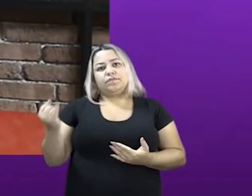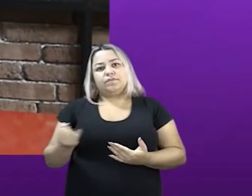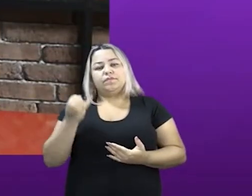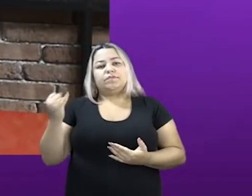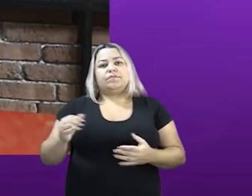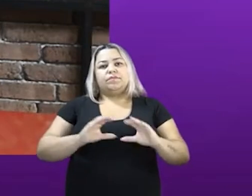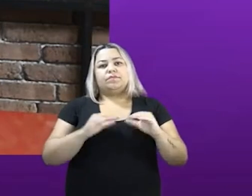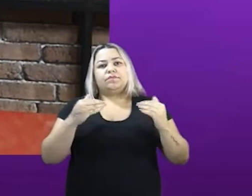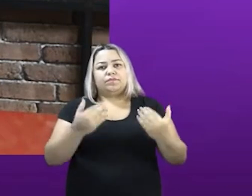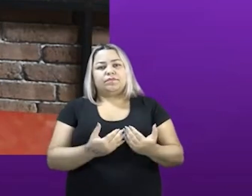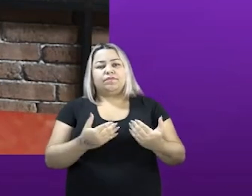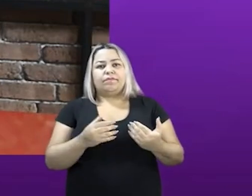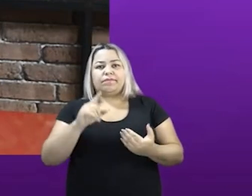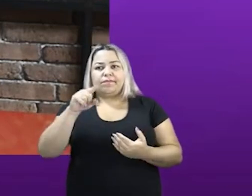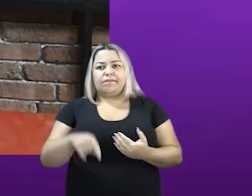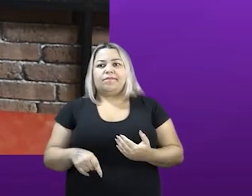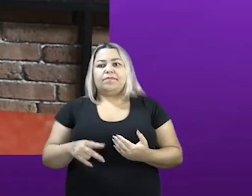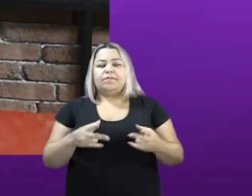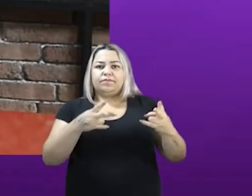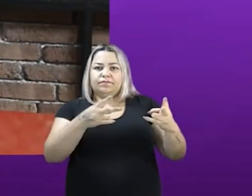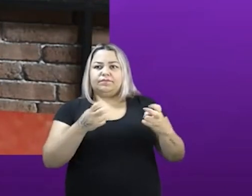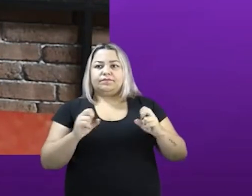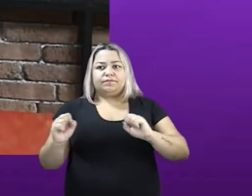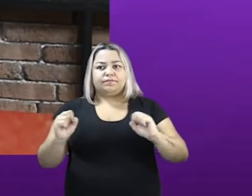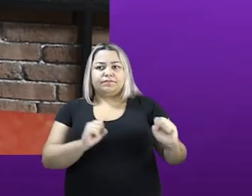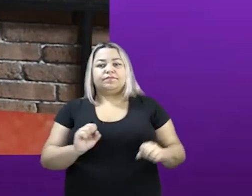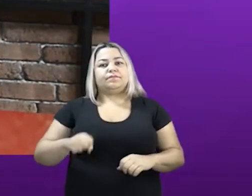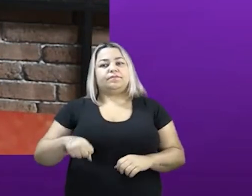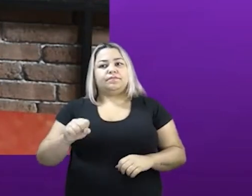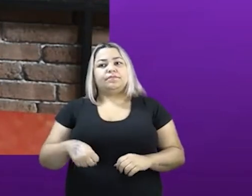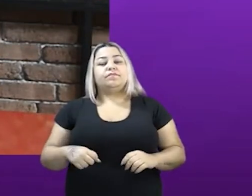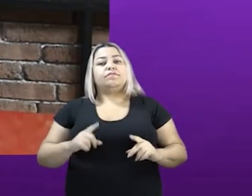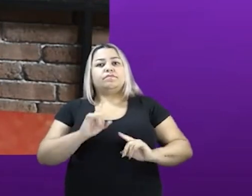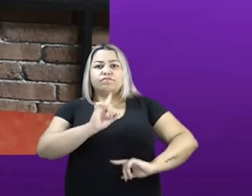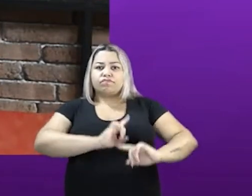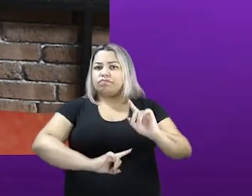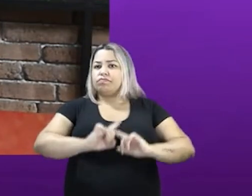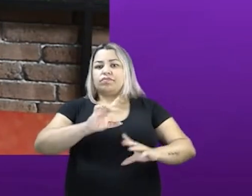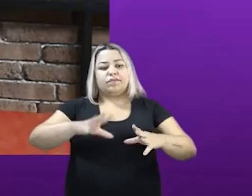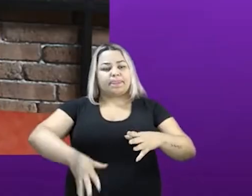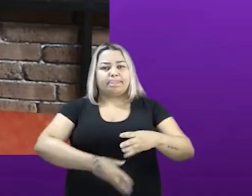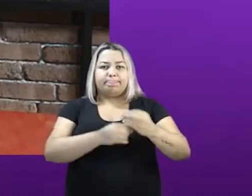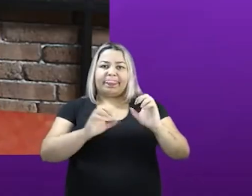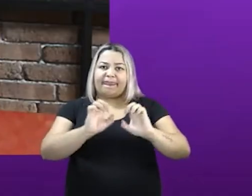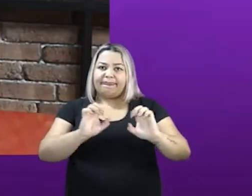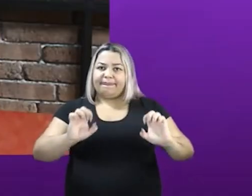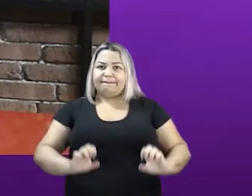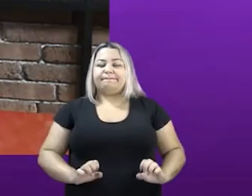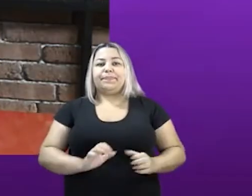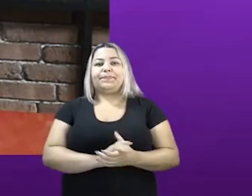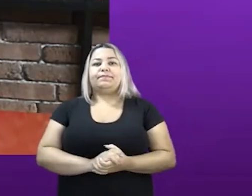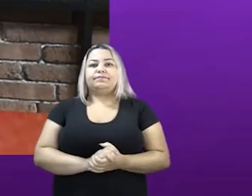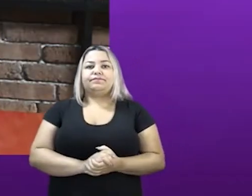que essas comunidades, elas percebam que elas podem sim construir um coletivo, elas não precisam só se inserir numa estrutura e no formato